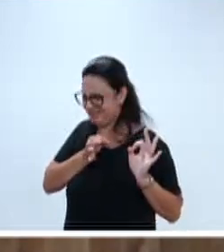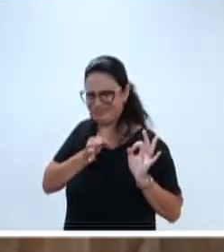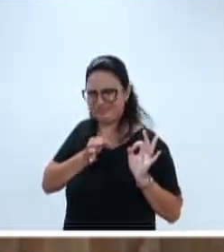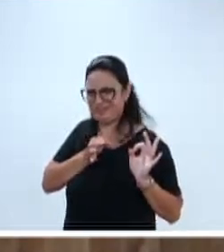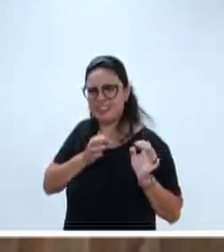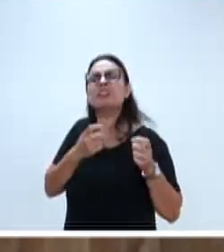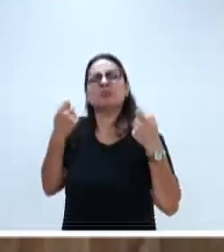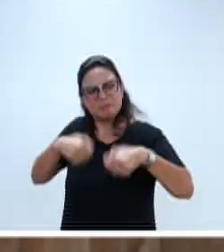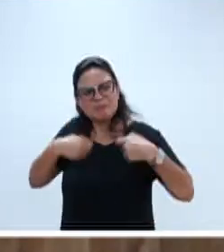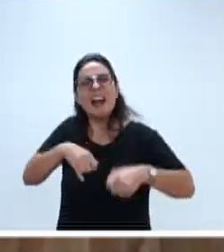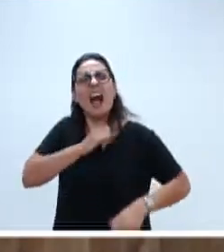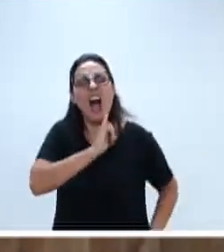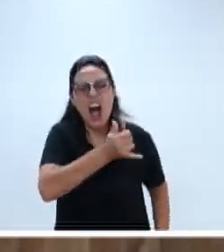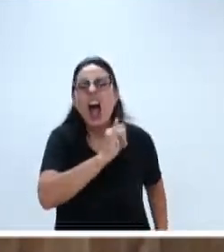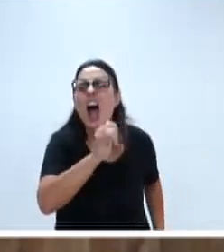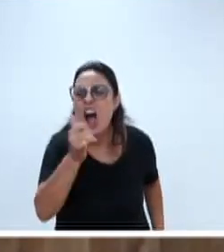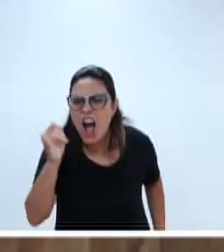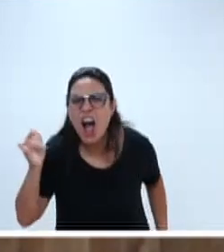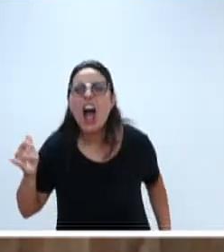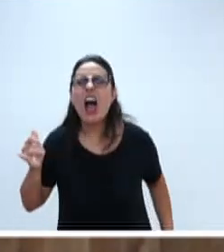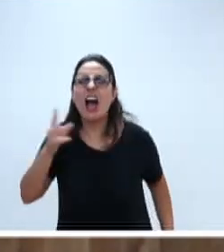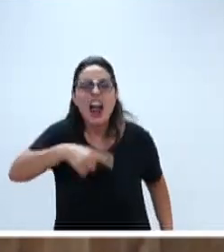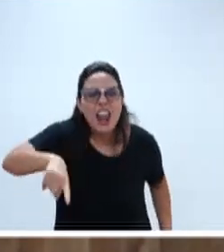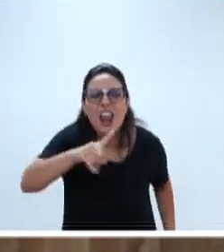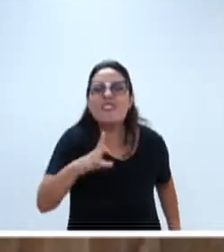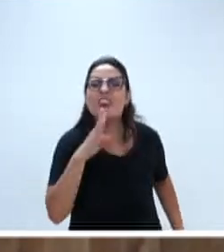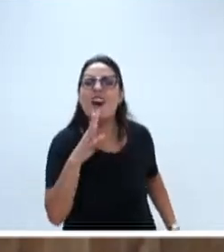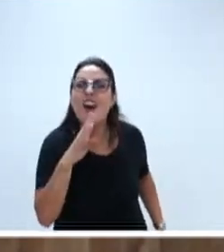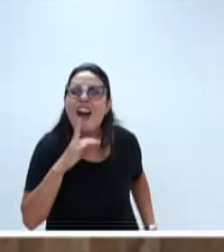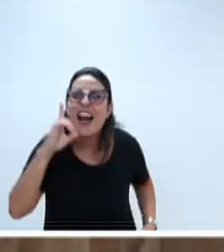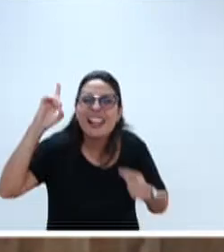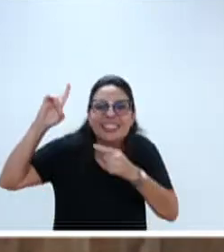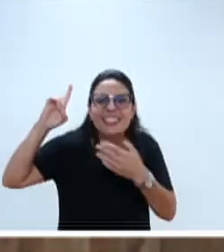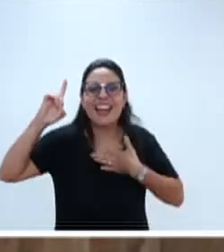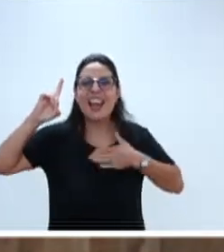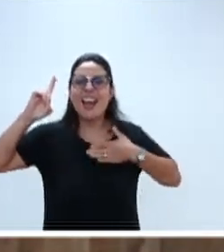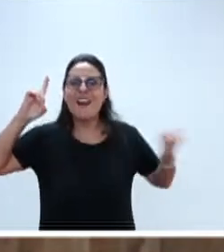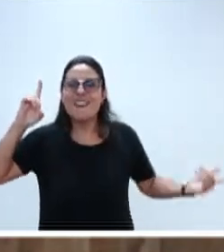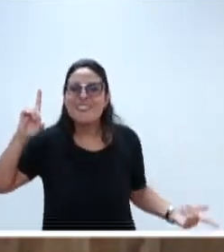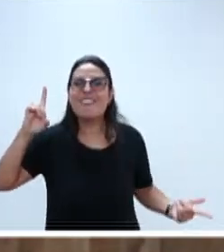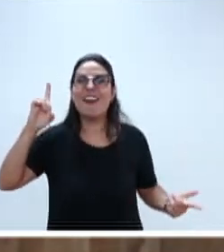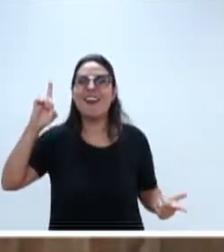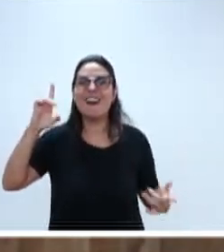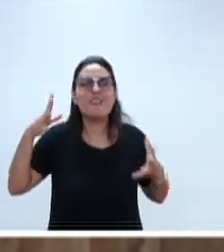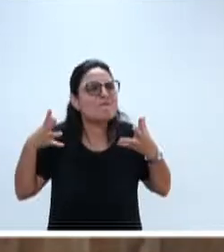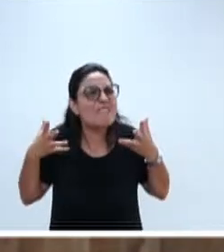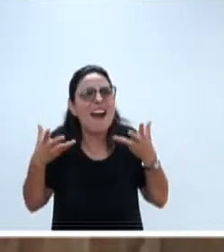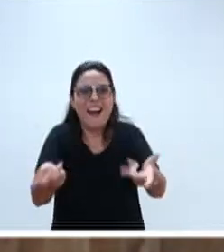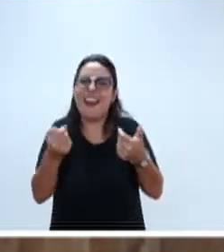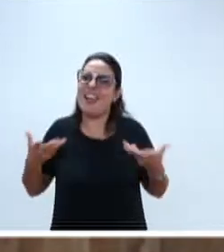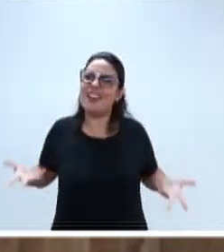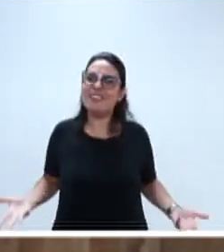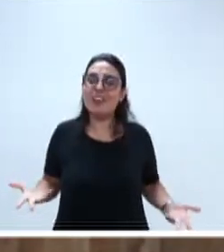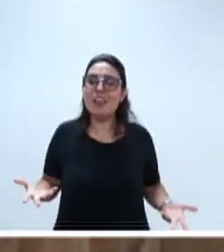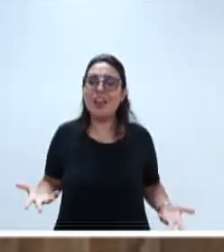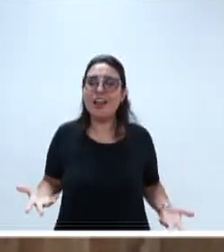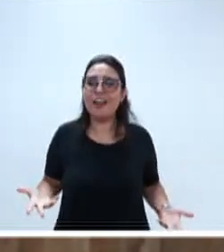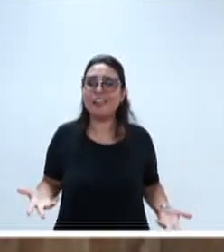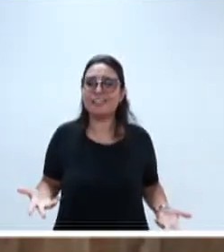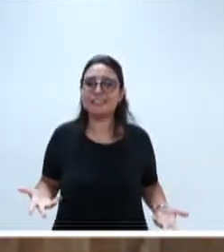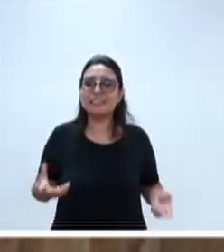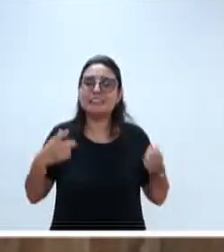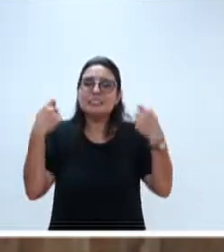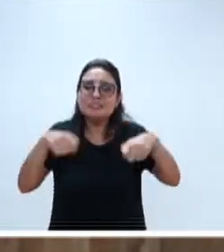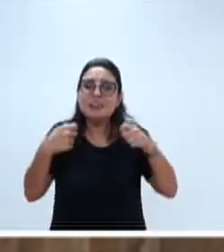reviveu, vamos participar desta festa. Ele fazia questão de notificar e contar para todo mundo.